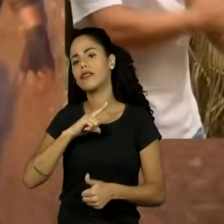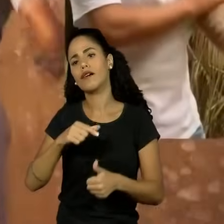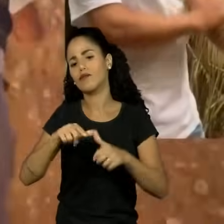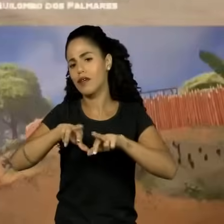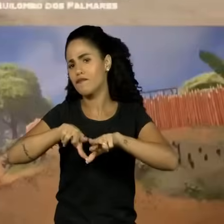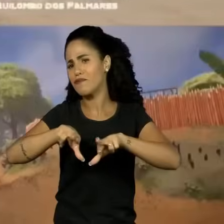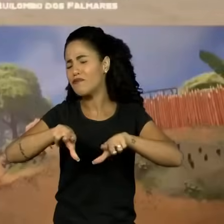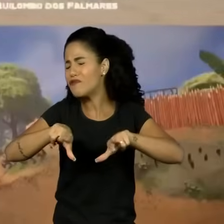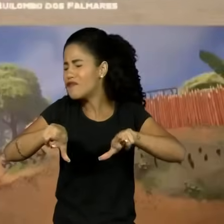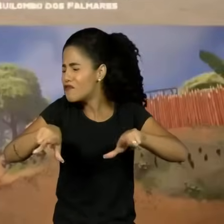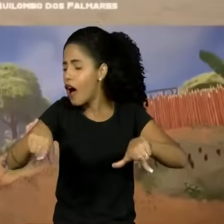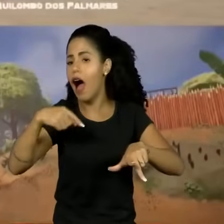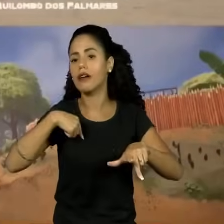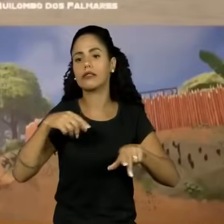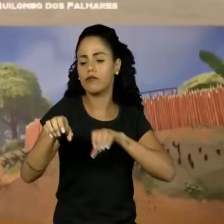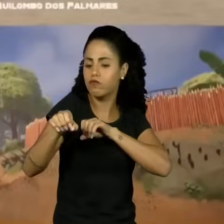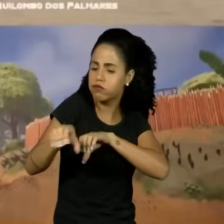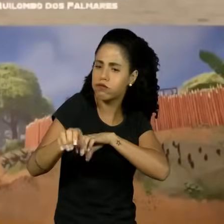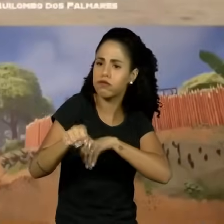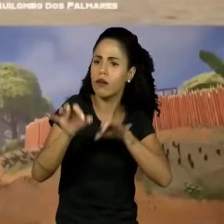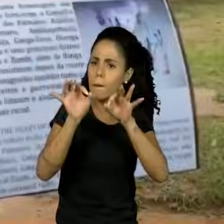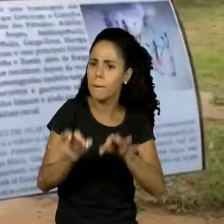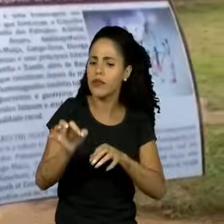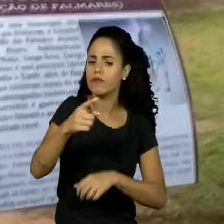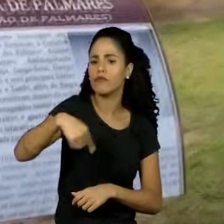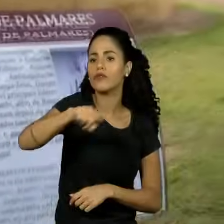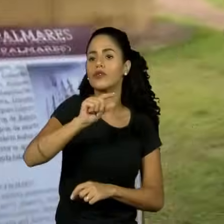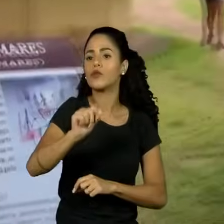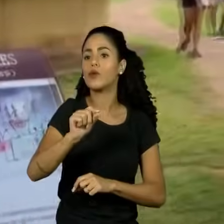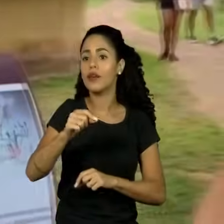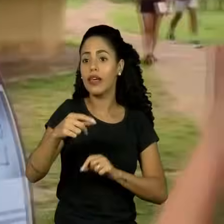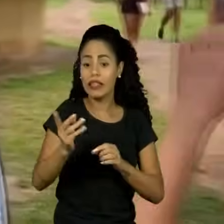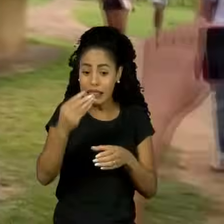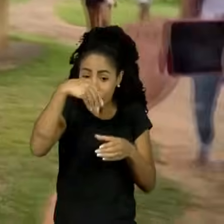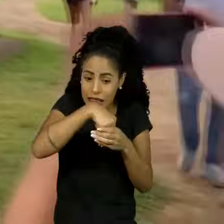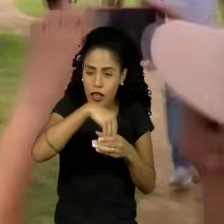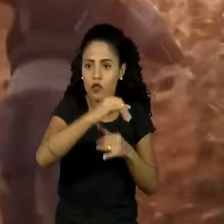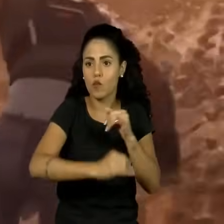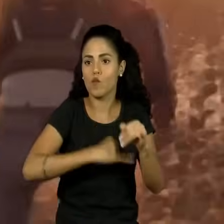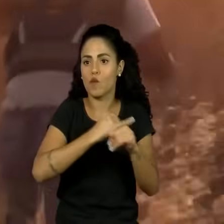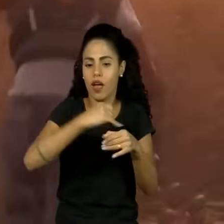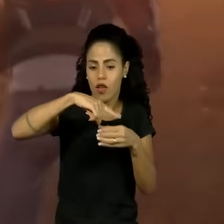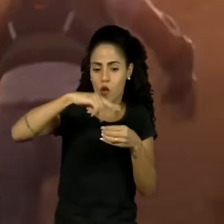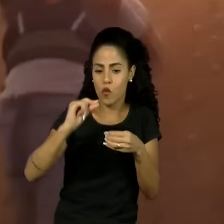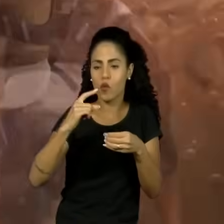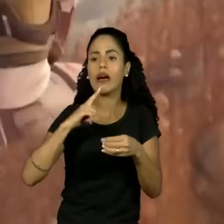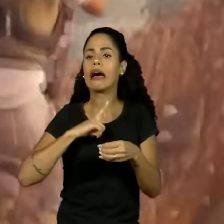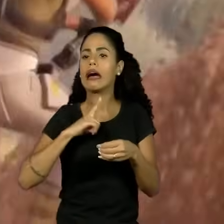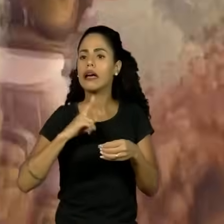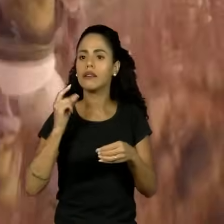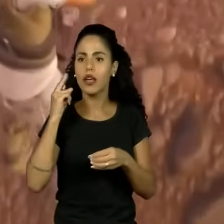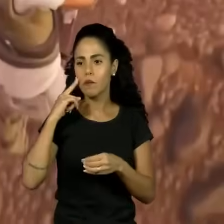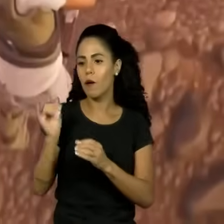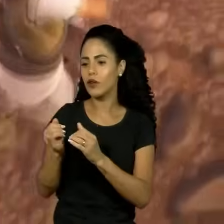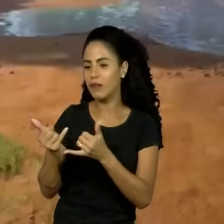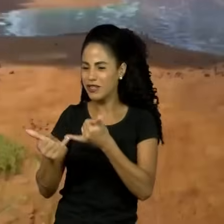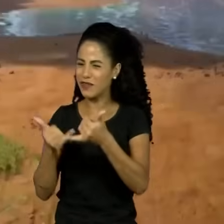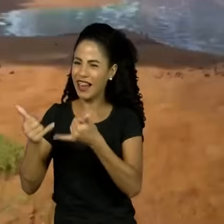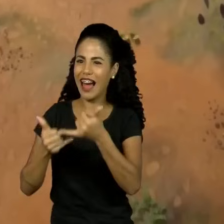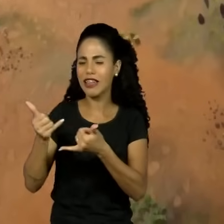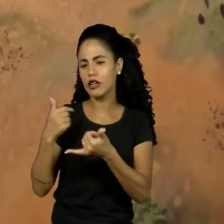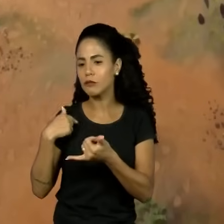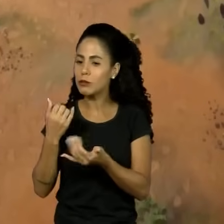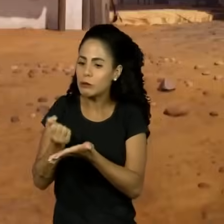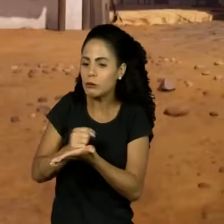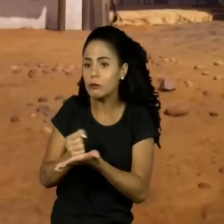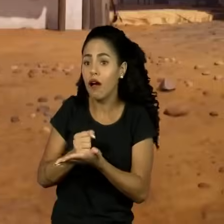milhares de jogos educativos. Você, no próprio jogo nosso de Zumbi dos Palmares, você tem uma parte um pouco mais de entretenimento que as pessoas